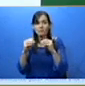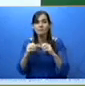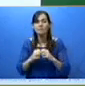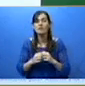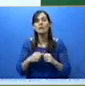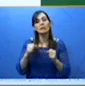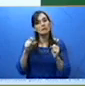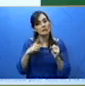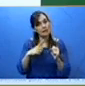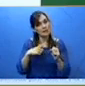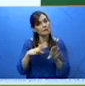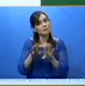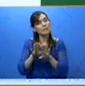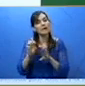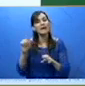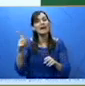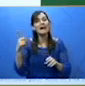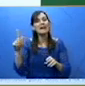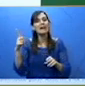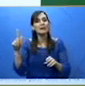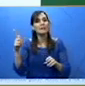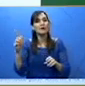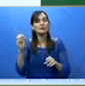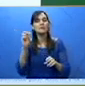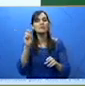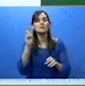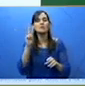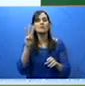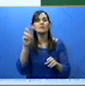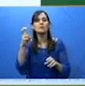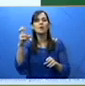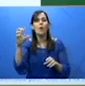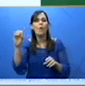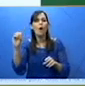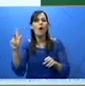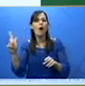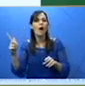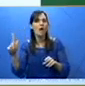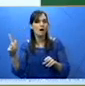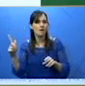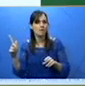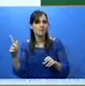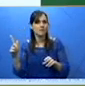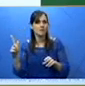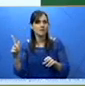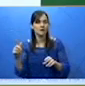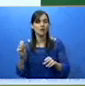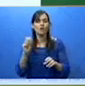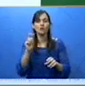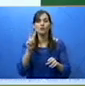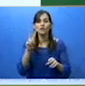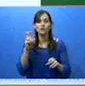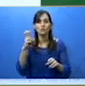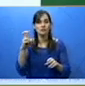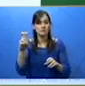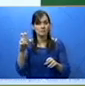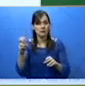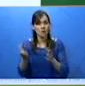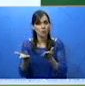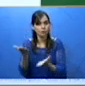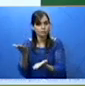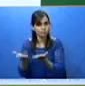gramas, 350 gramas. E por último, de 25 e